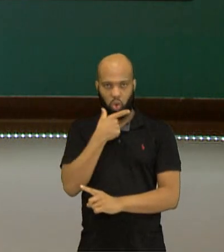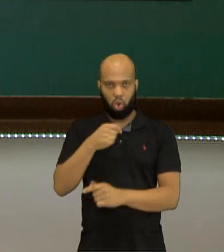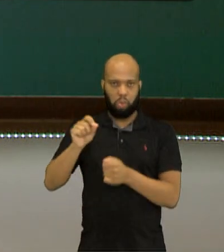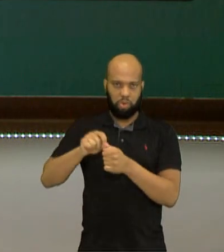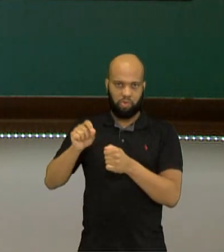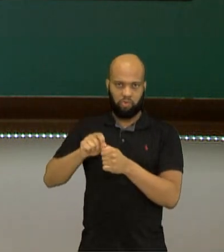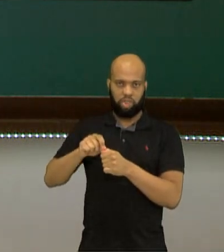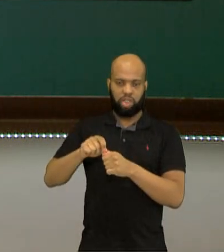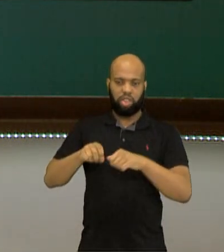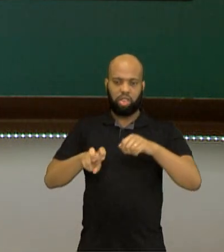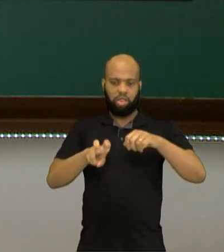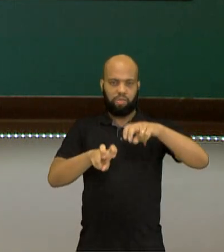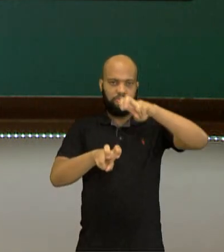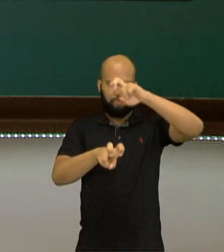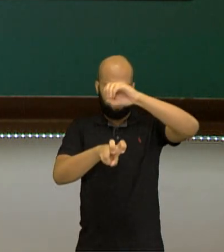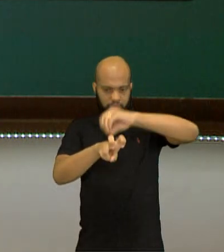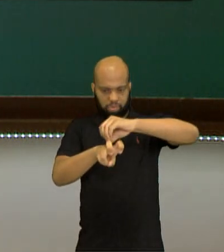1917...